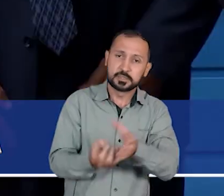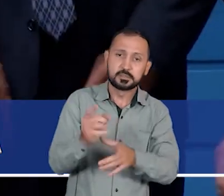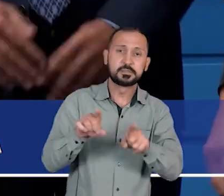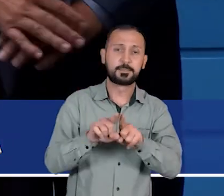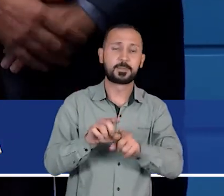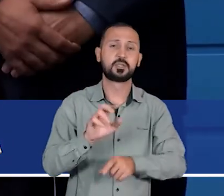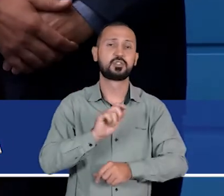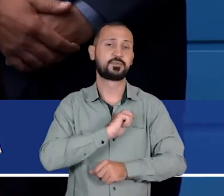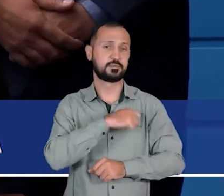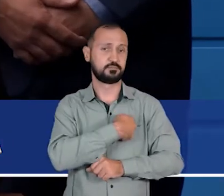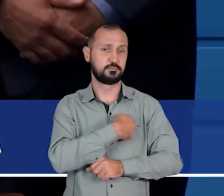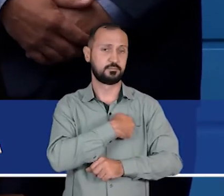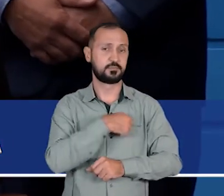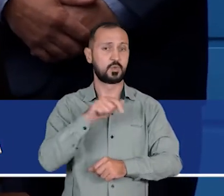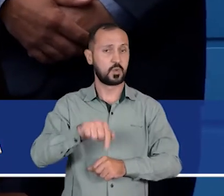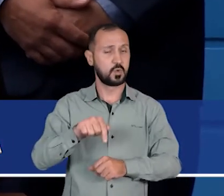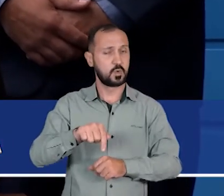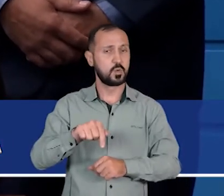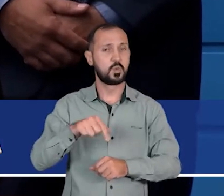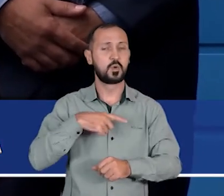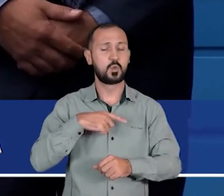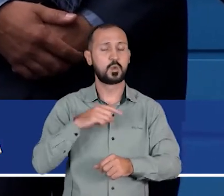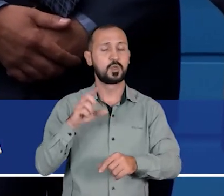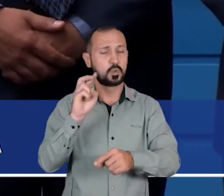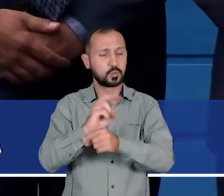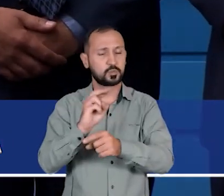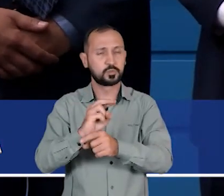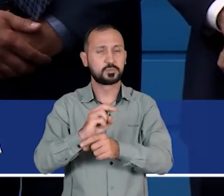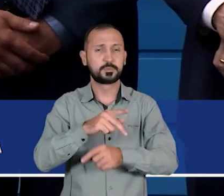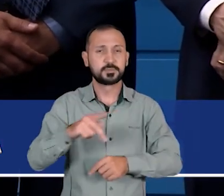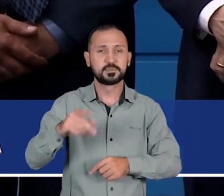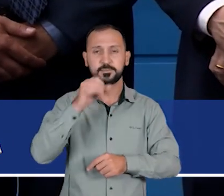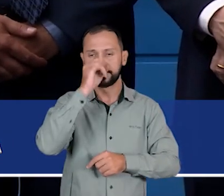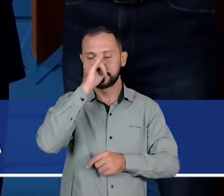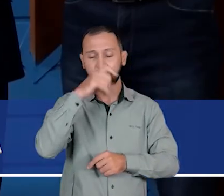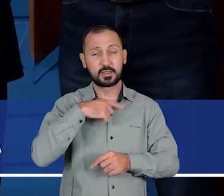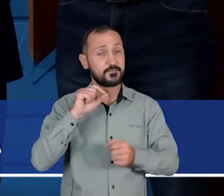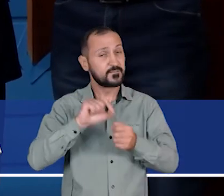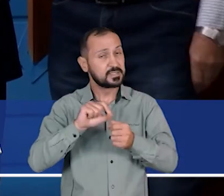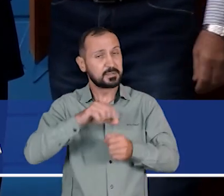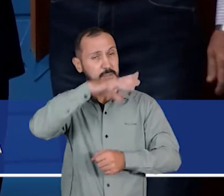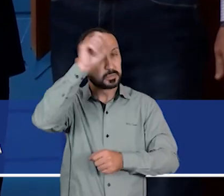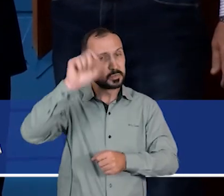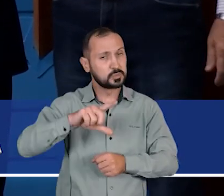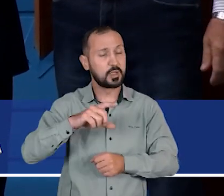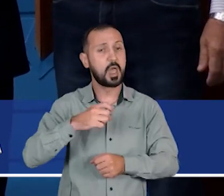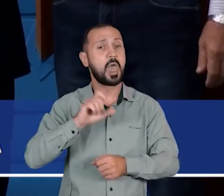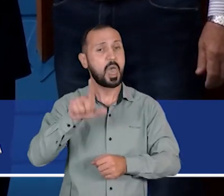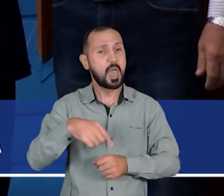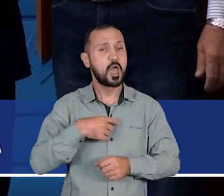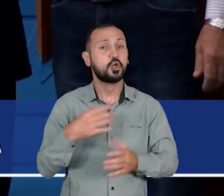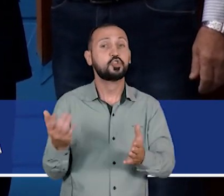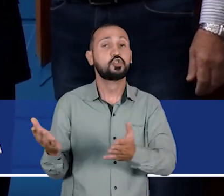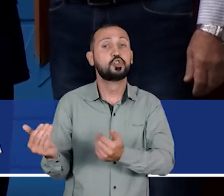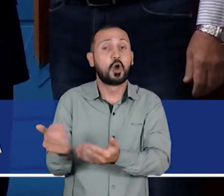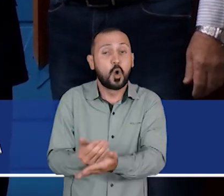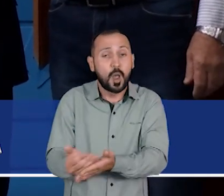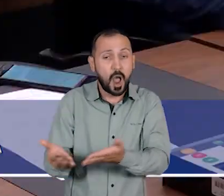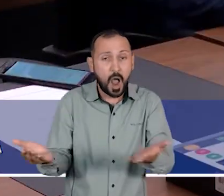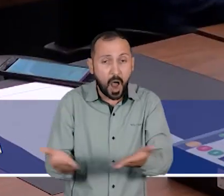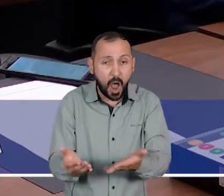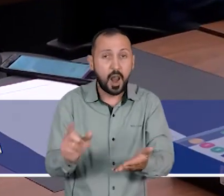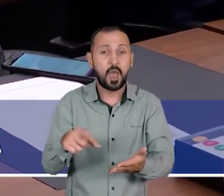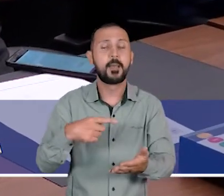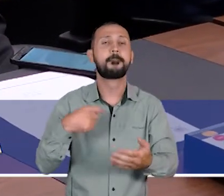regulação. Para o vice-presidente da Associação Sul-Mato-Grossense de Suinocultores, apesar da produção no estado ser relativamente